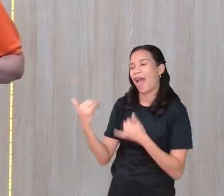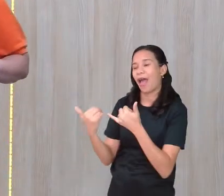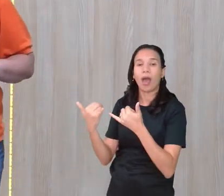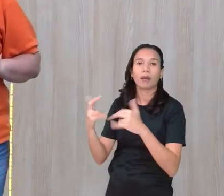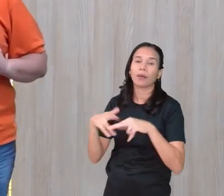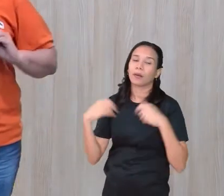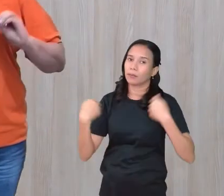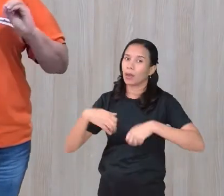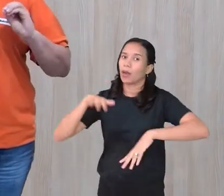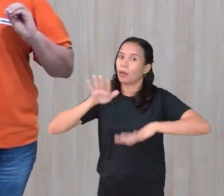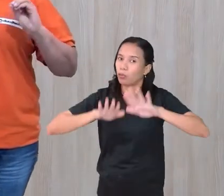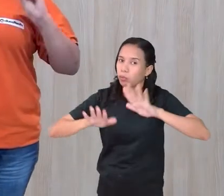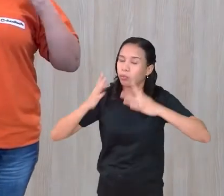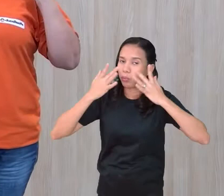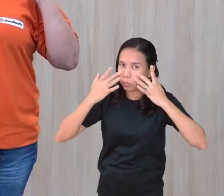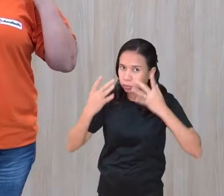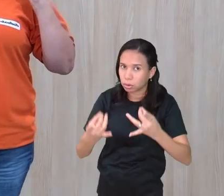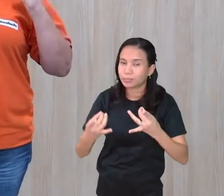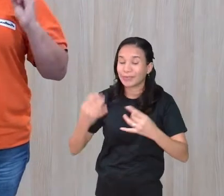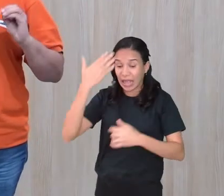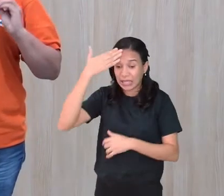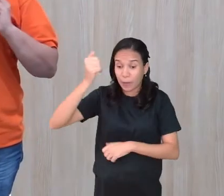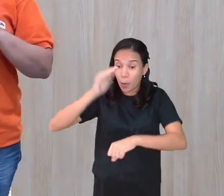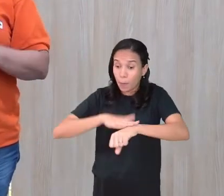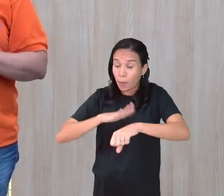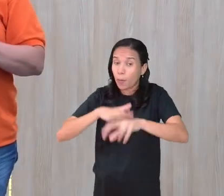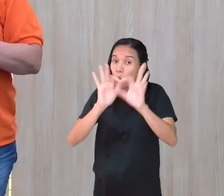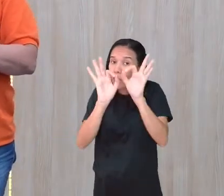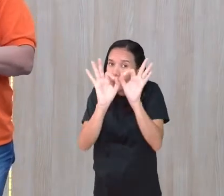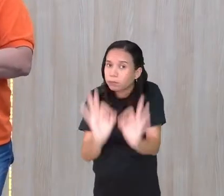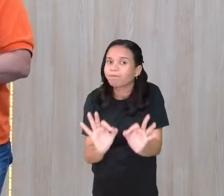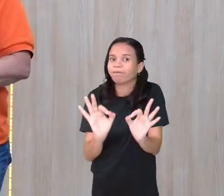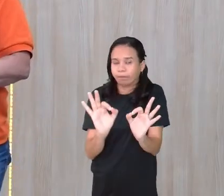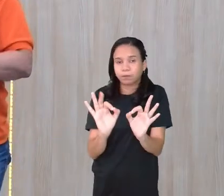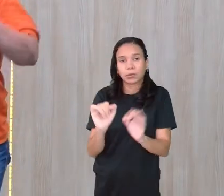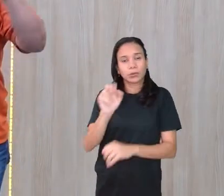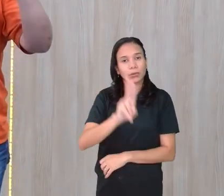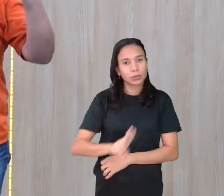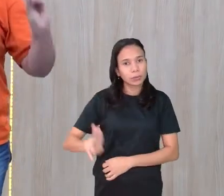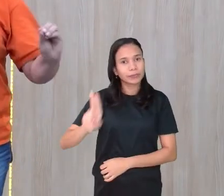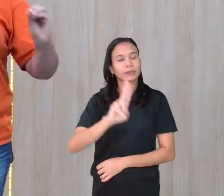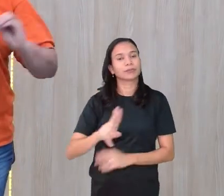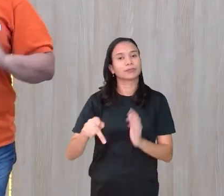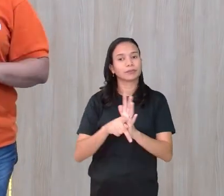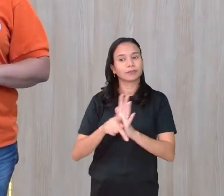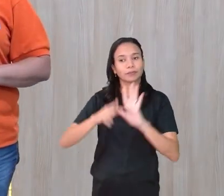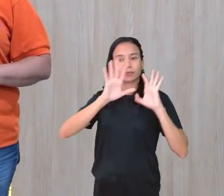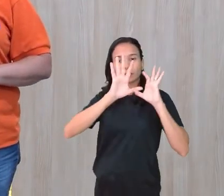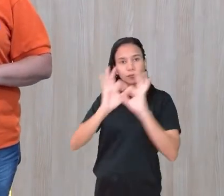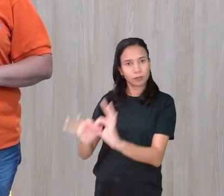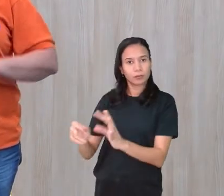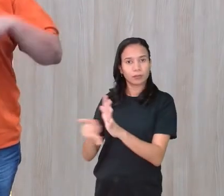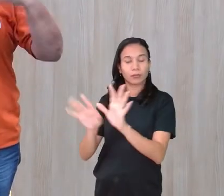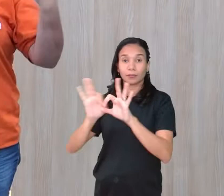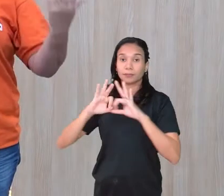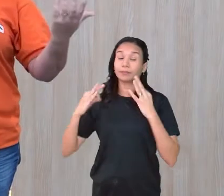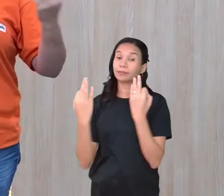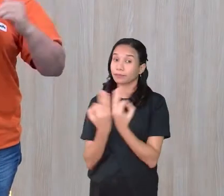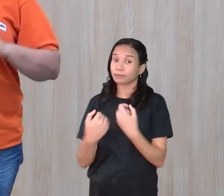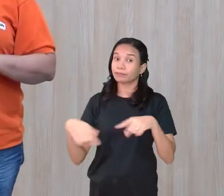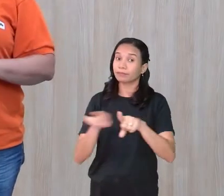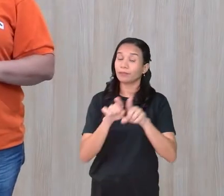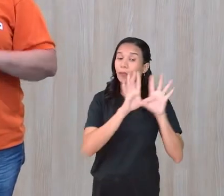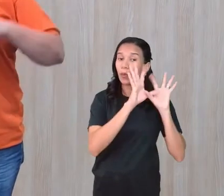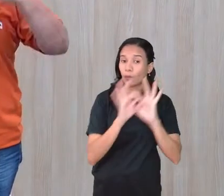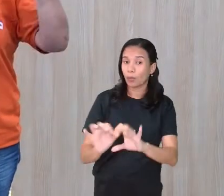muito cuidado e saber adequar a nossa linguagem àquele contexto familiar ou um